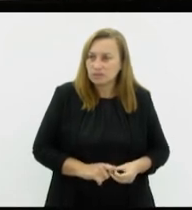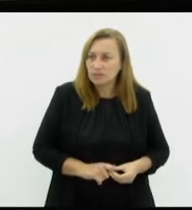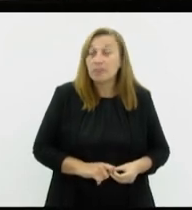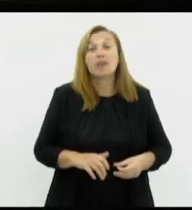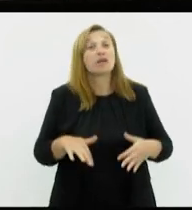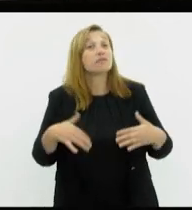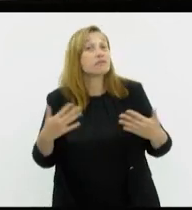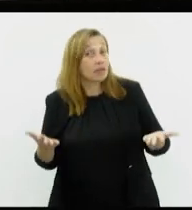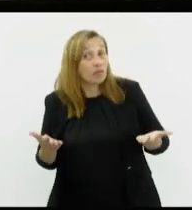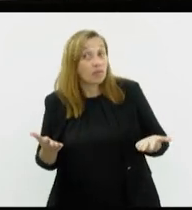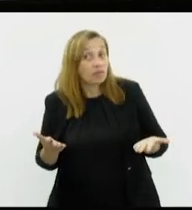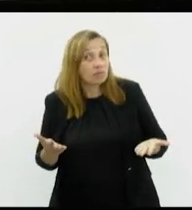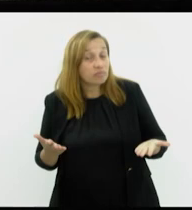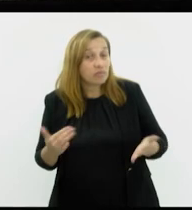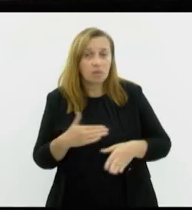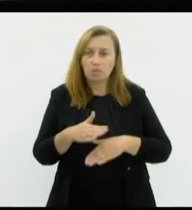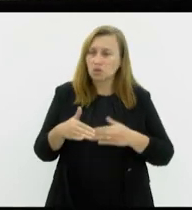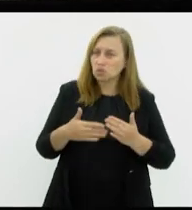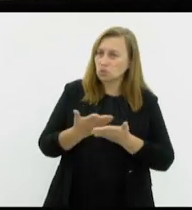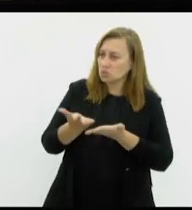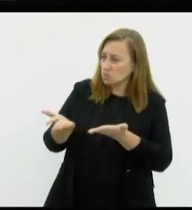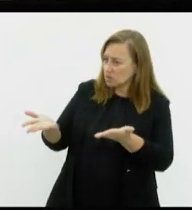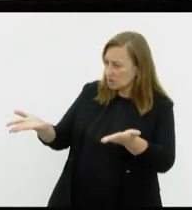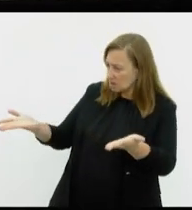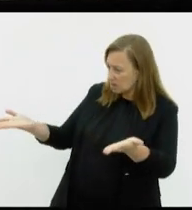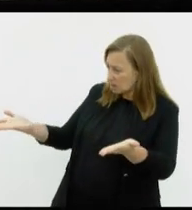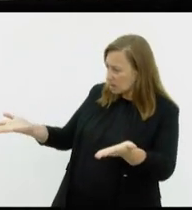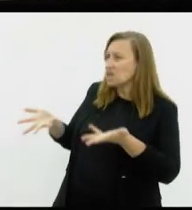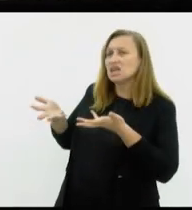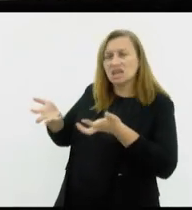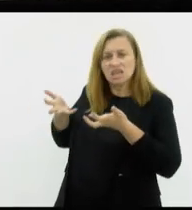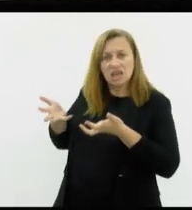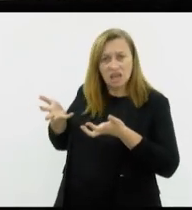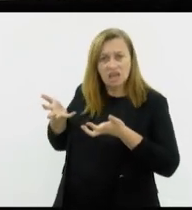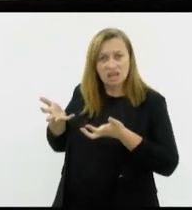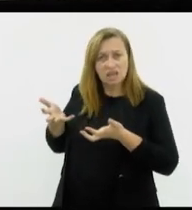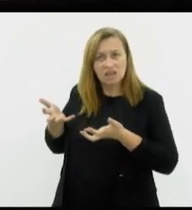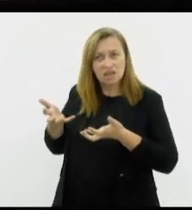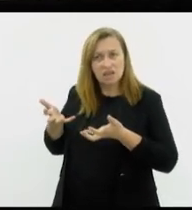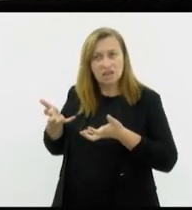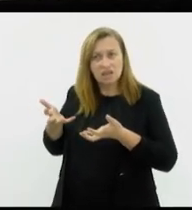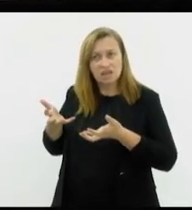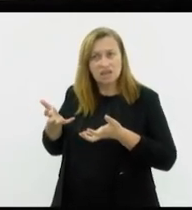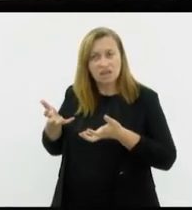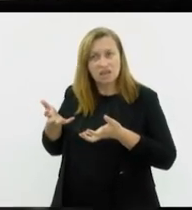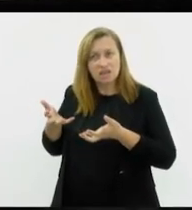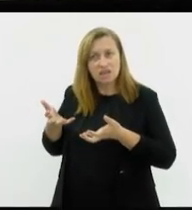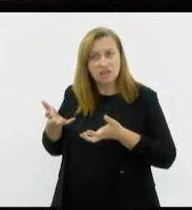Então, para todos esses que querem construir